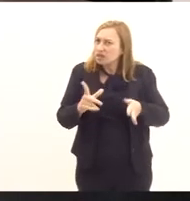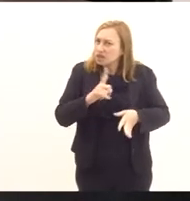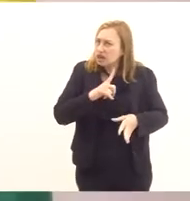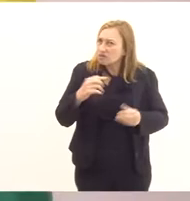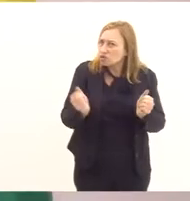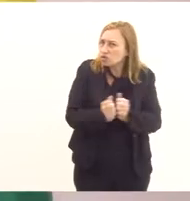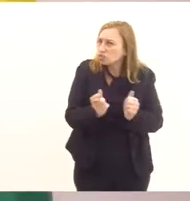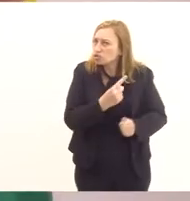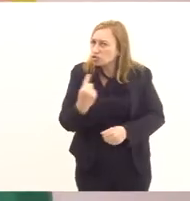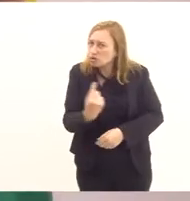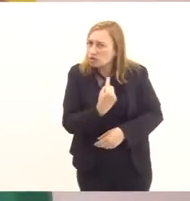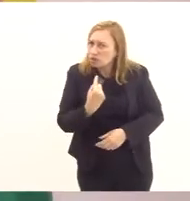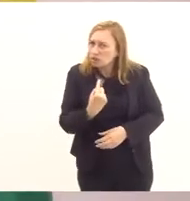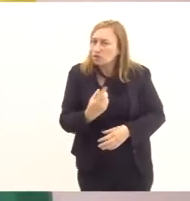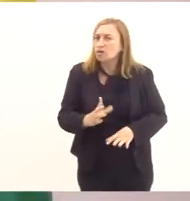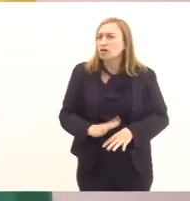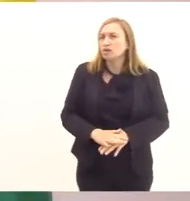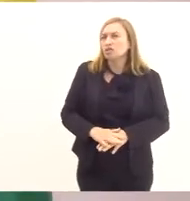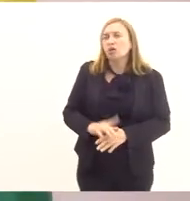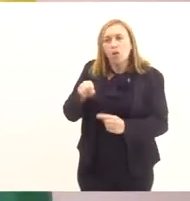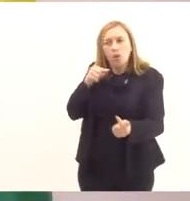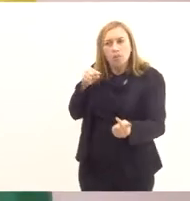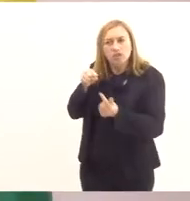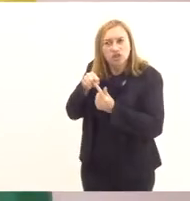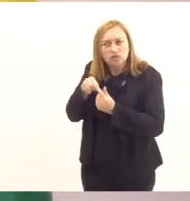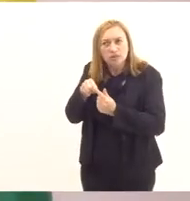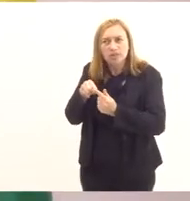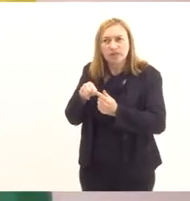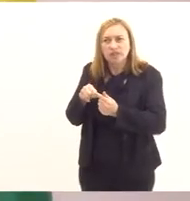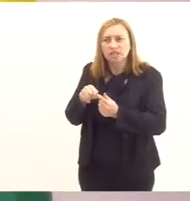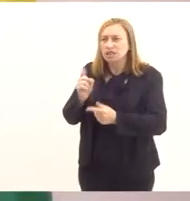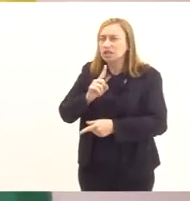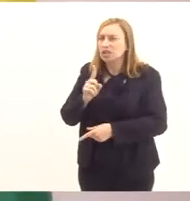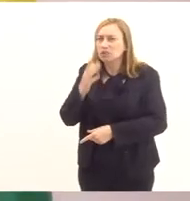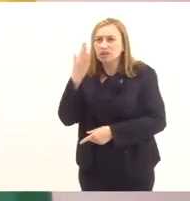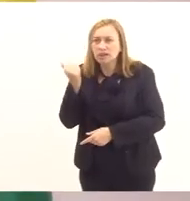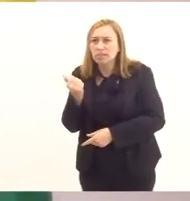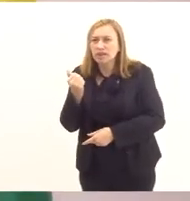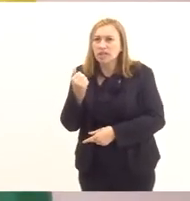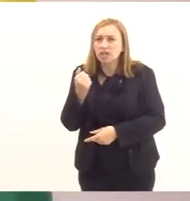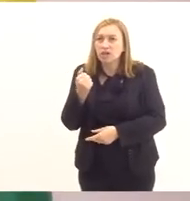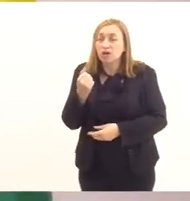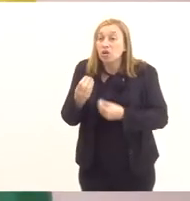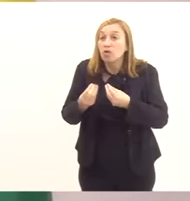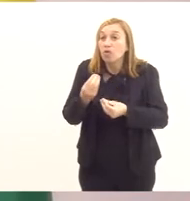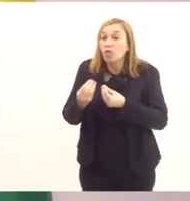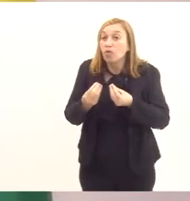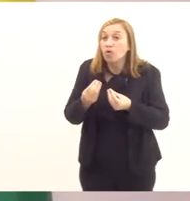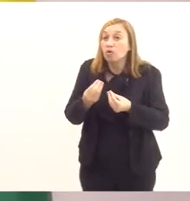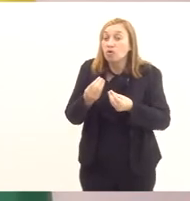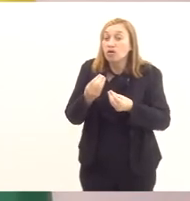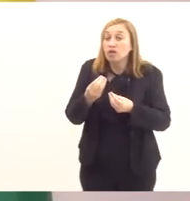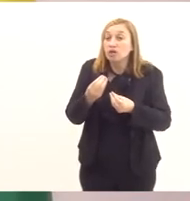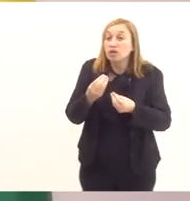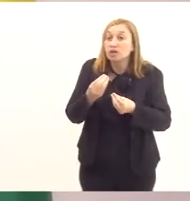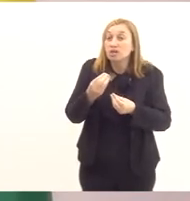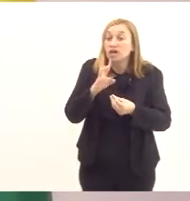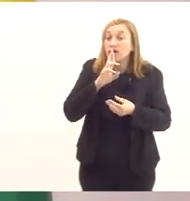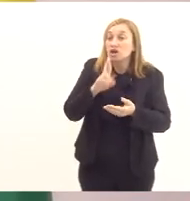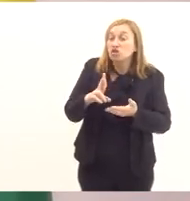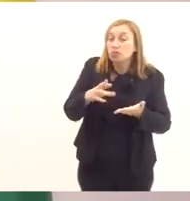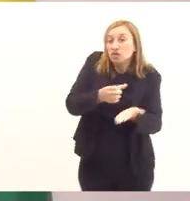quando foi instado a responder objetivamente não soube nos fornecer os dados mais básicos